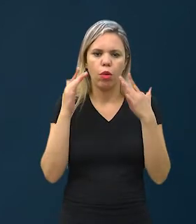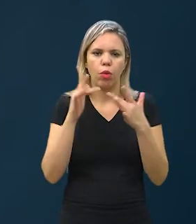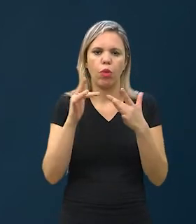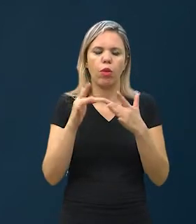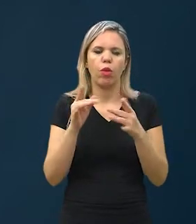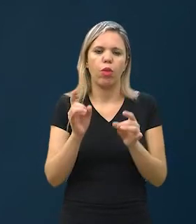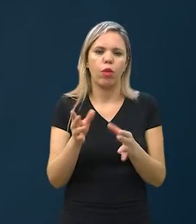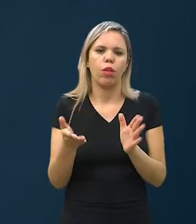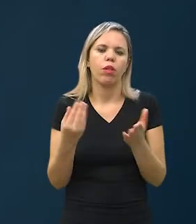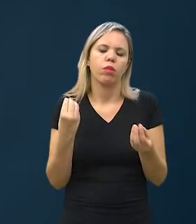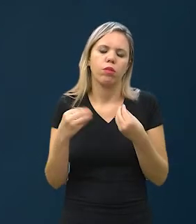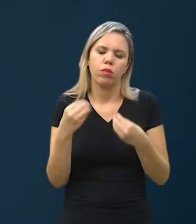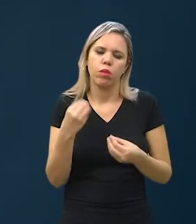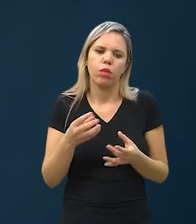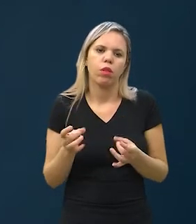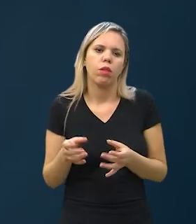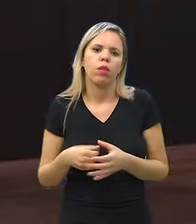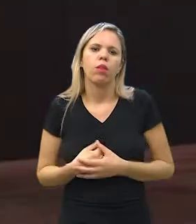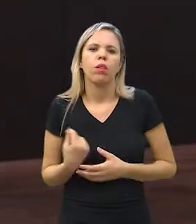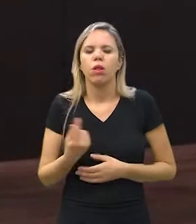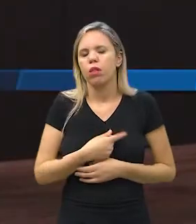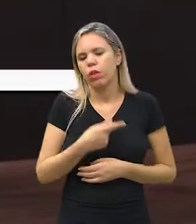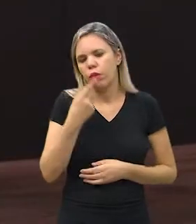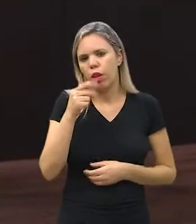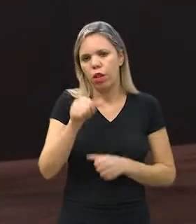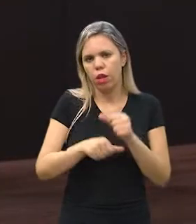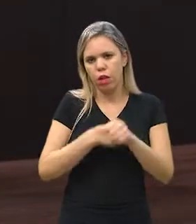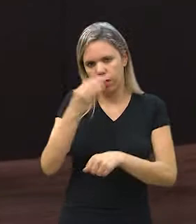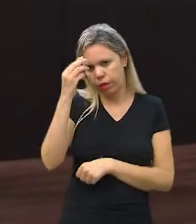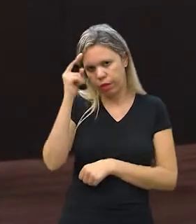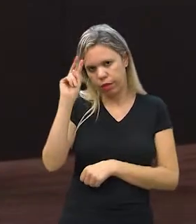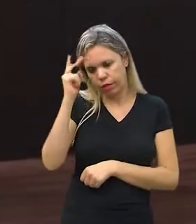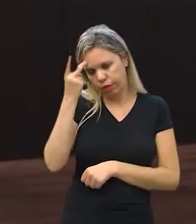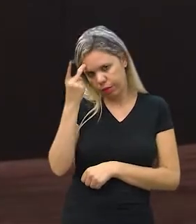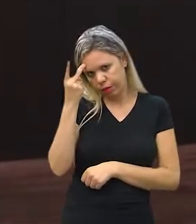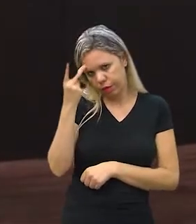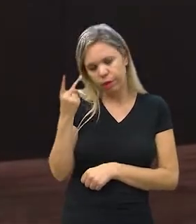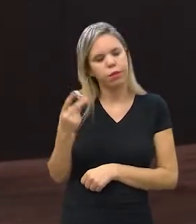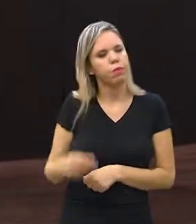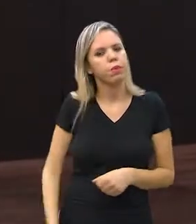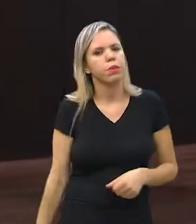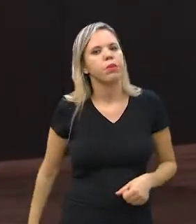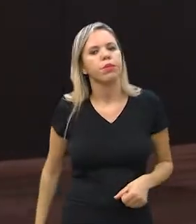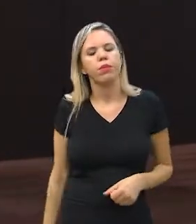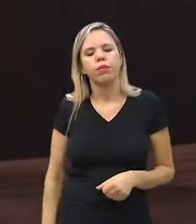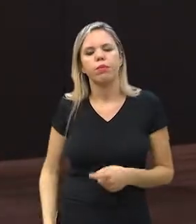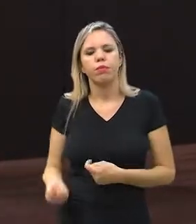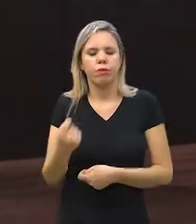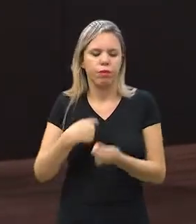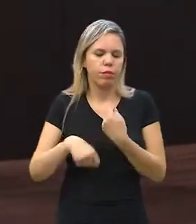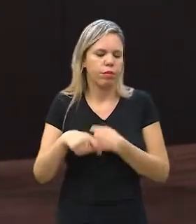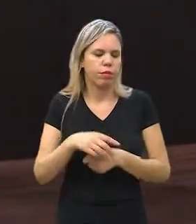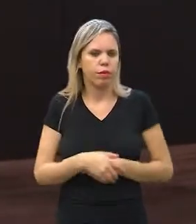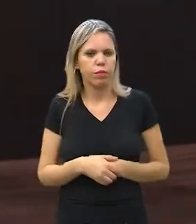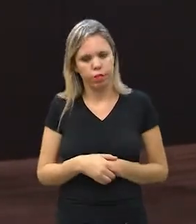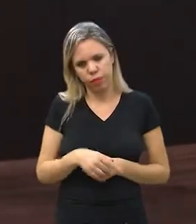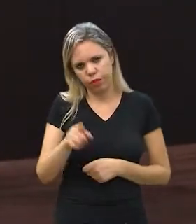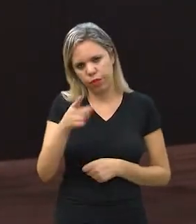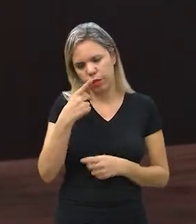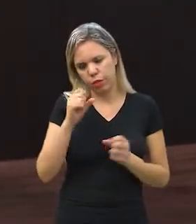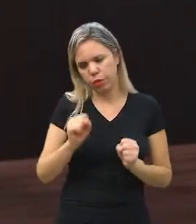um marketing cruzado, vamos dizer assim. Quando a gente fala em mudar a mentalidade, em mudar o rumo